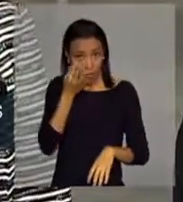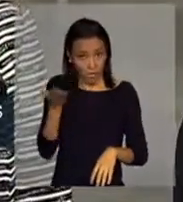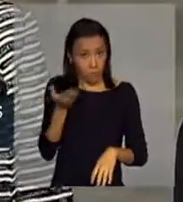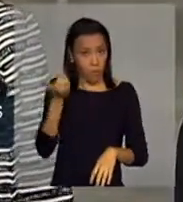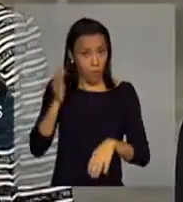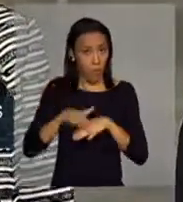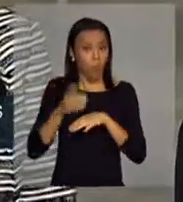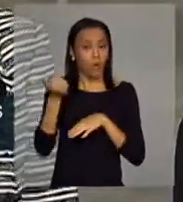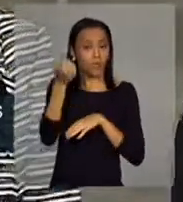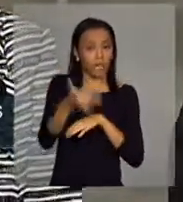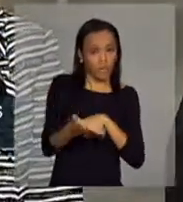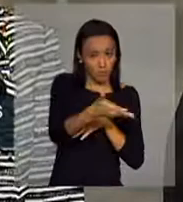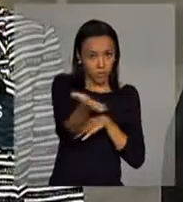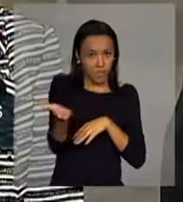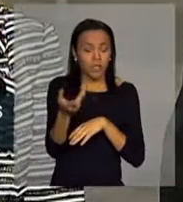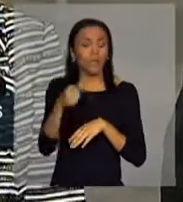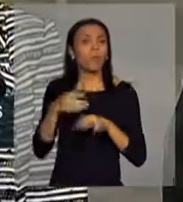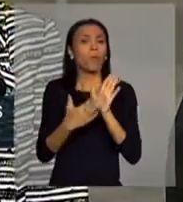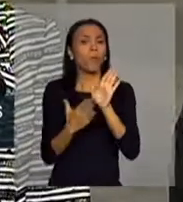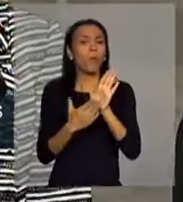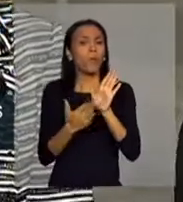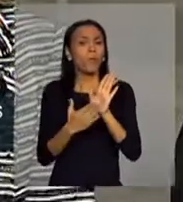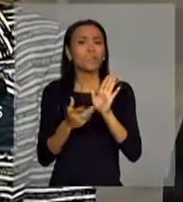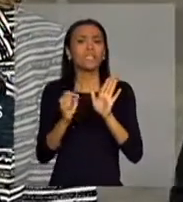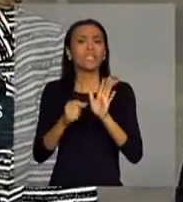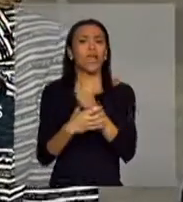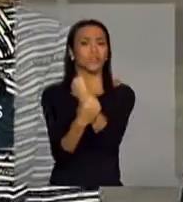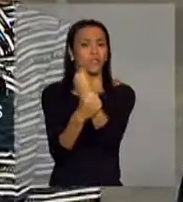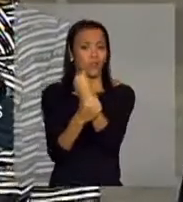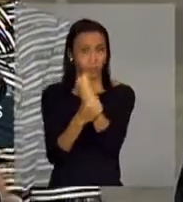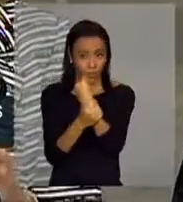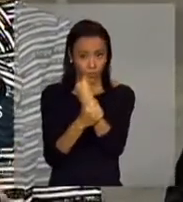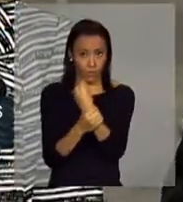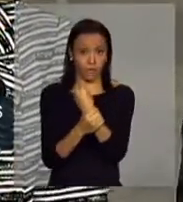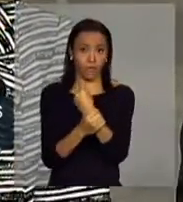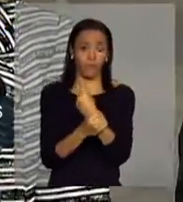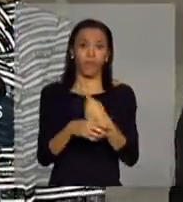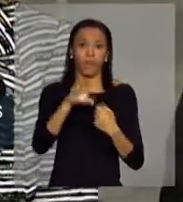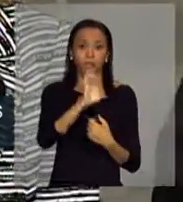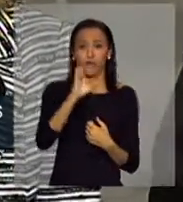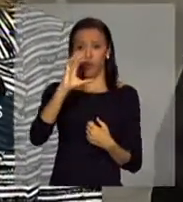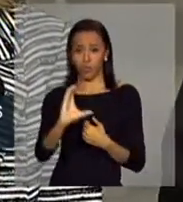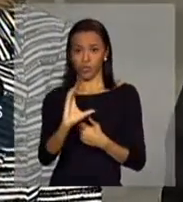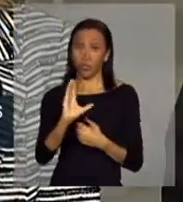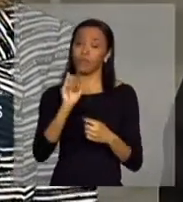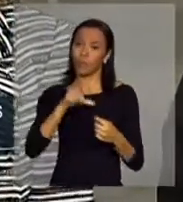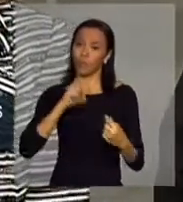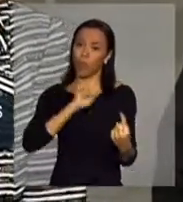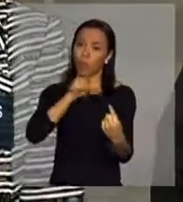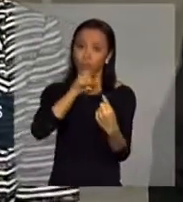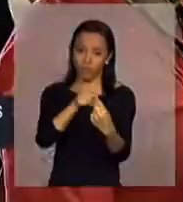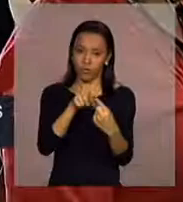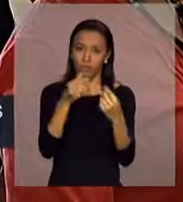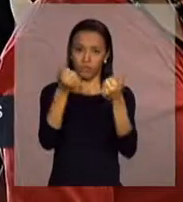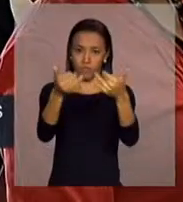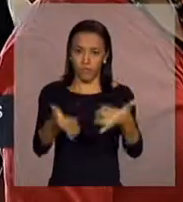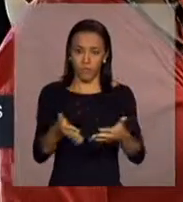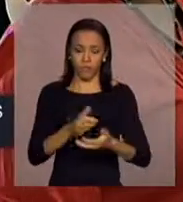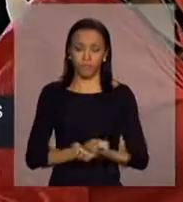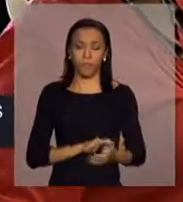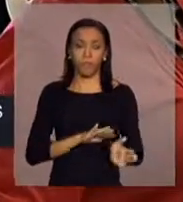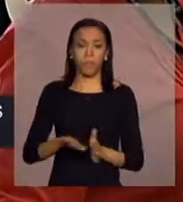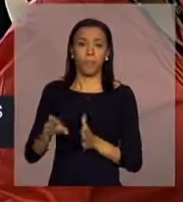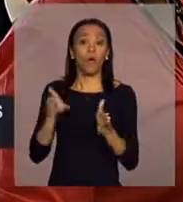uma proposta que garante exatamente os direitos que a emenda constitucional tinha por objetivo. Ministro,